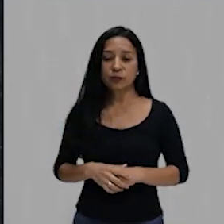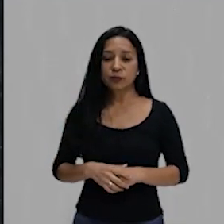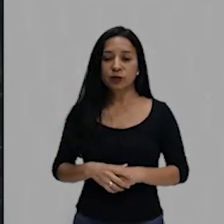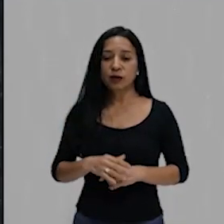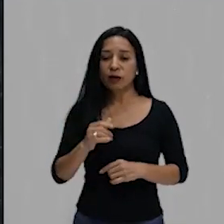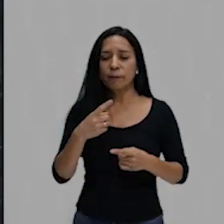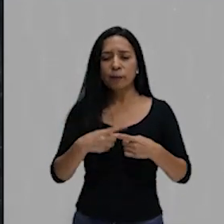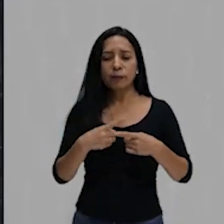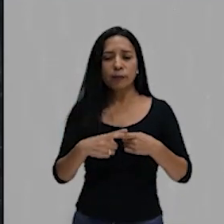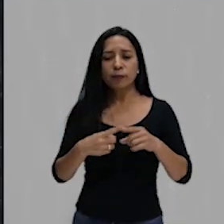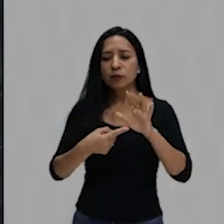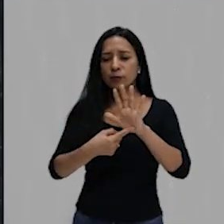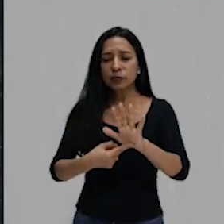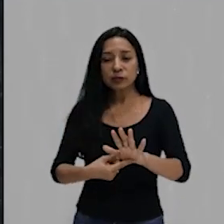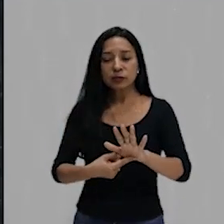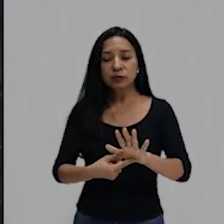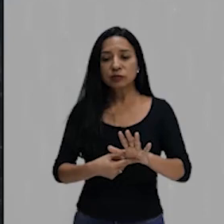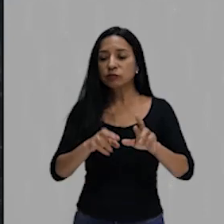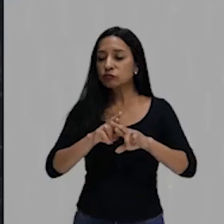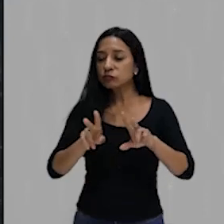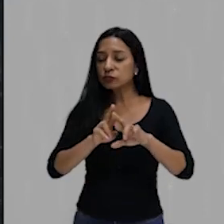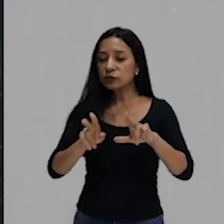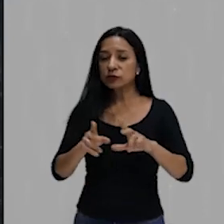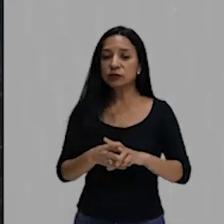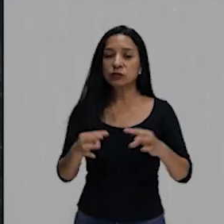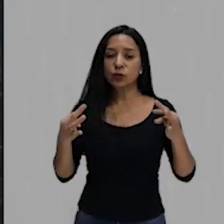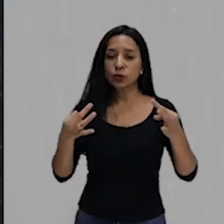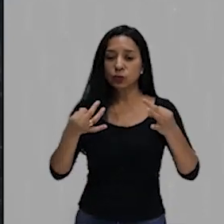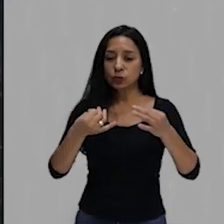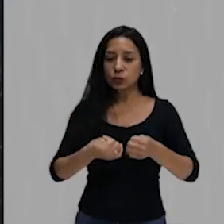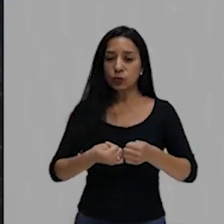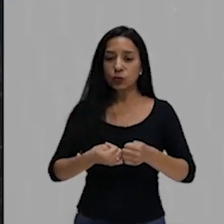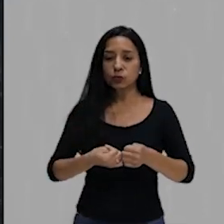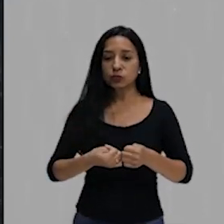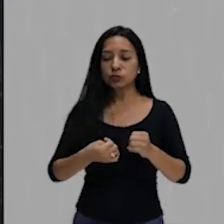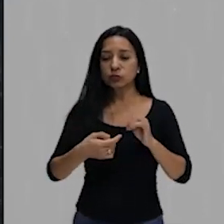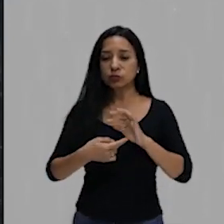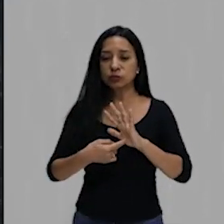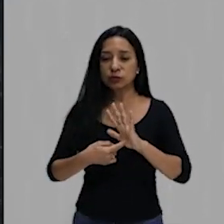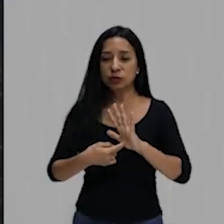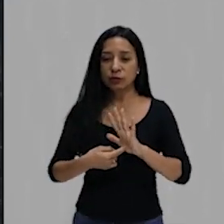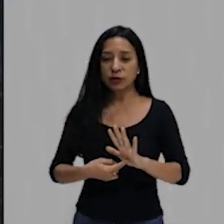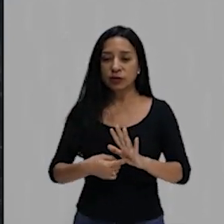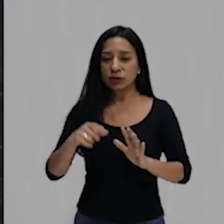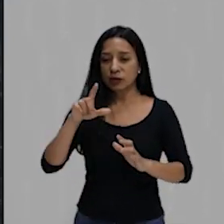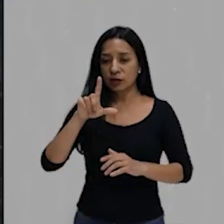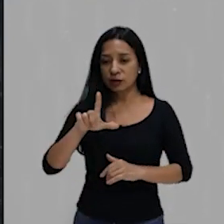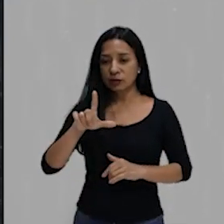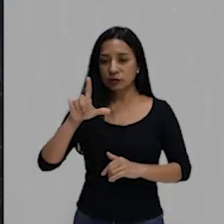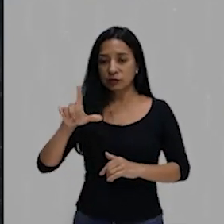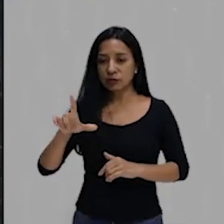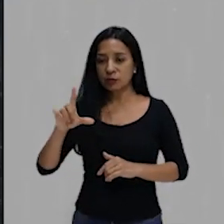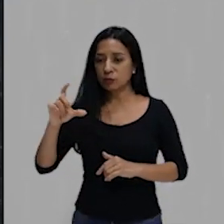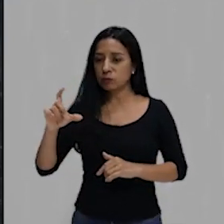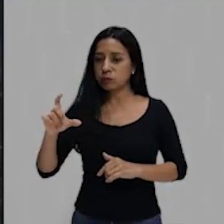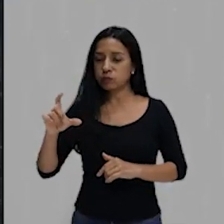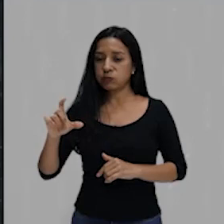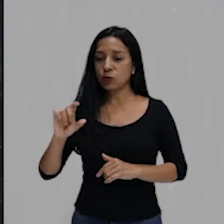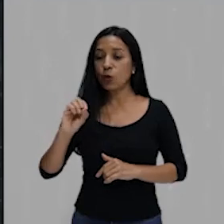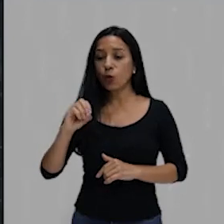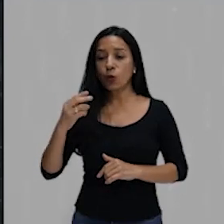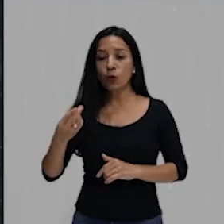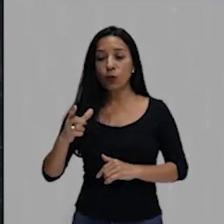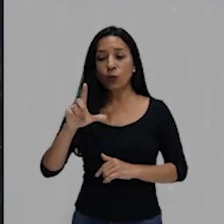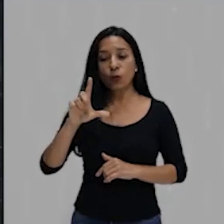ó. Todos os indivíduos que apresentam Lzão, Lzão ou Lzão, Lzinho